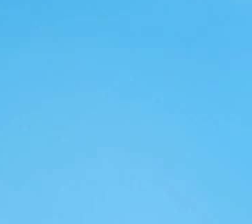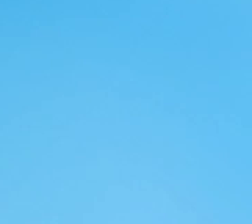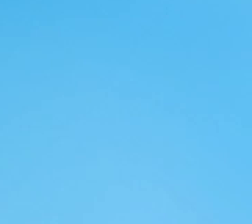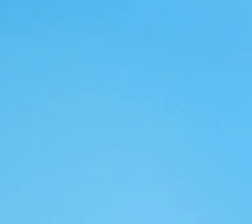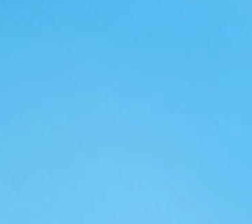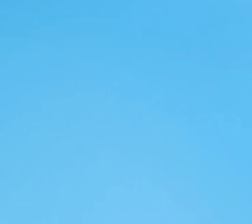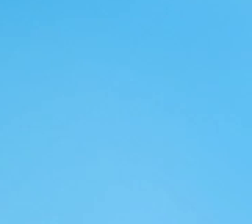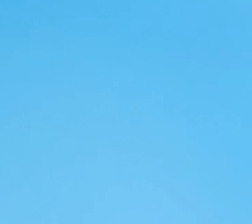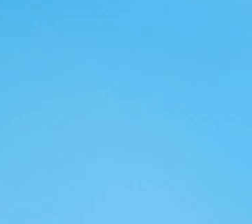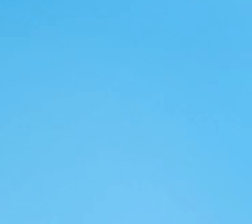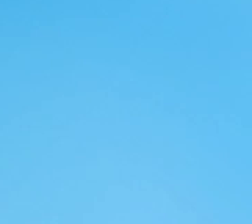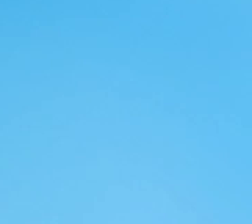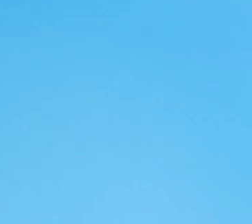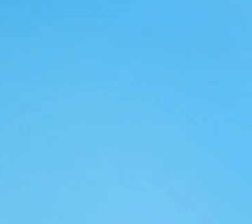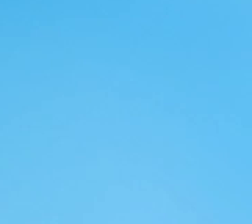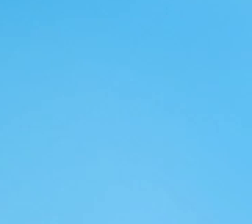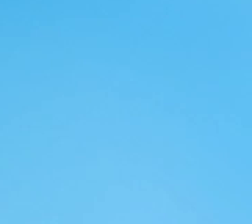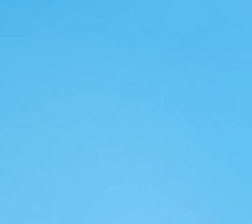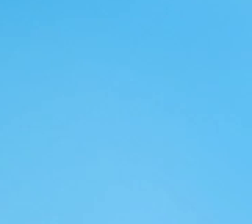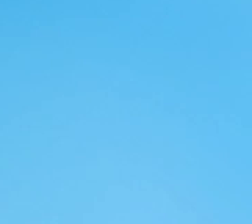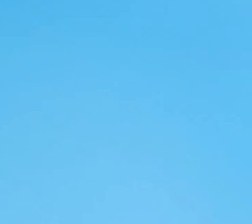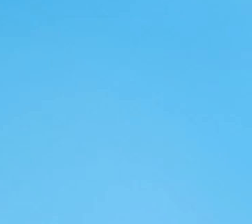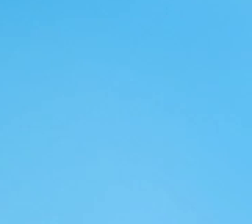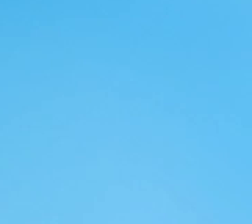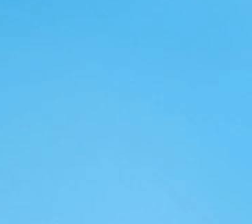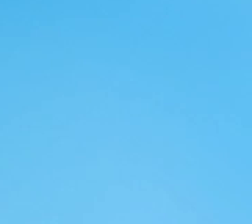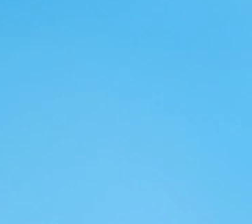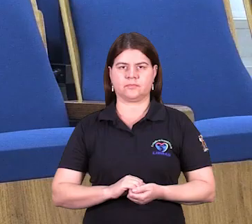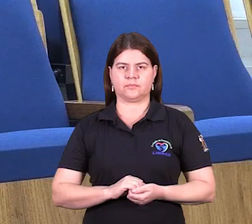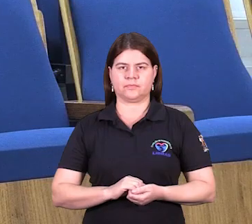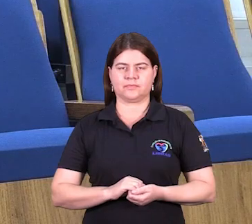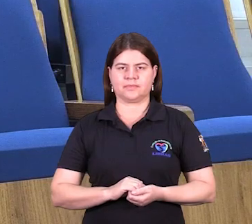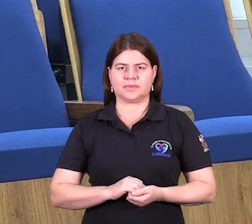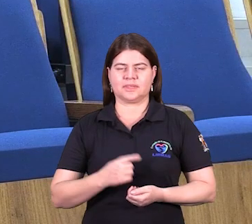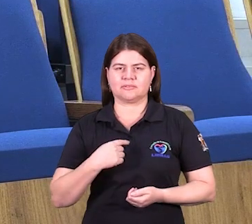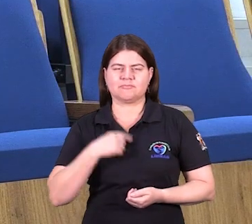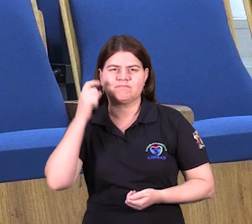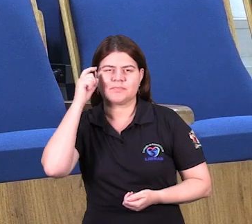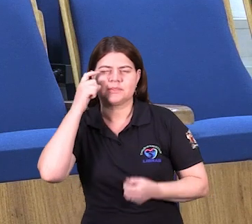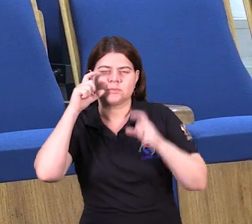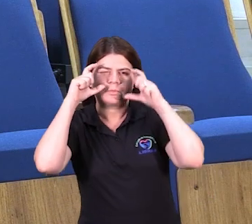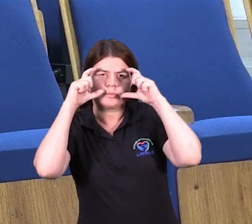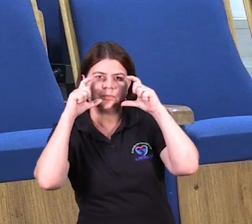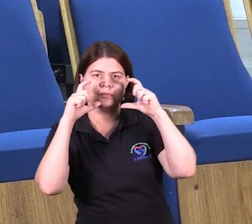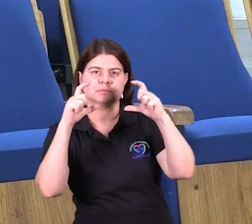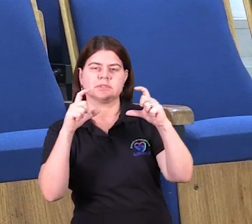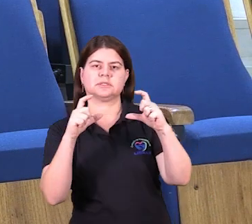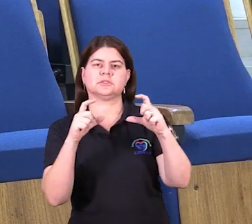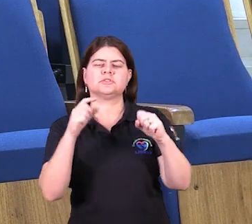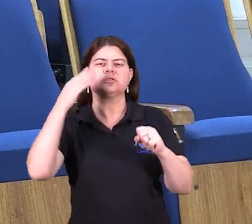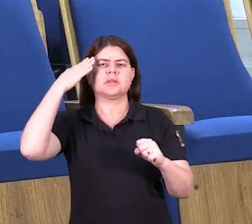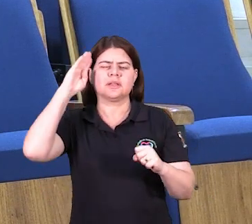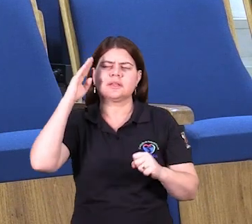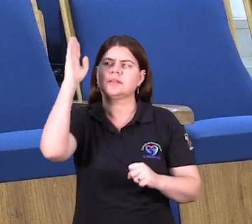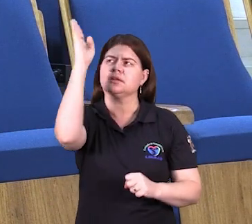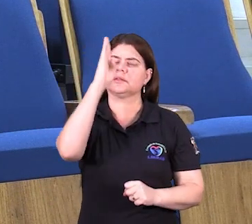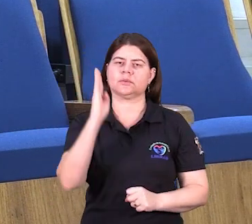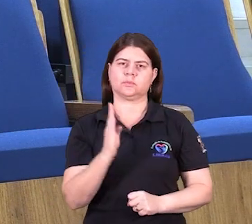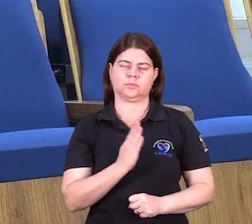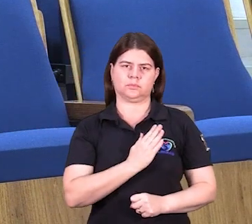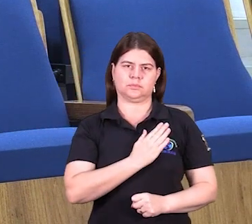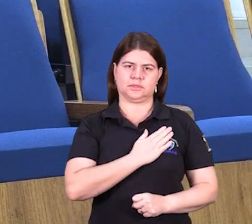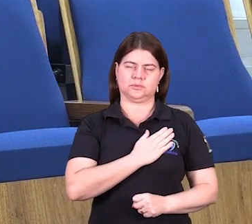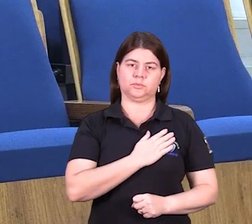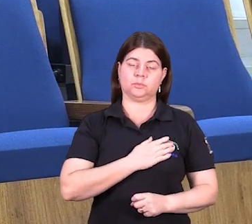luta, nem tem ninguém te adora a própria morte. Que eu acho assim, que foi muito interessante entender